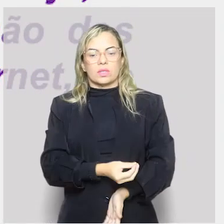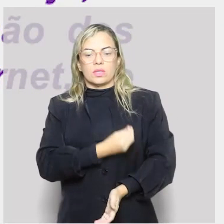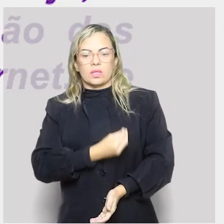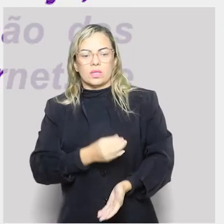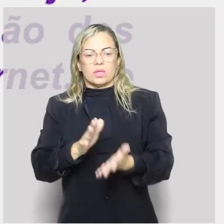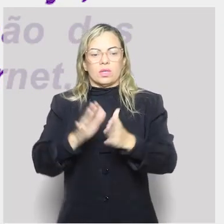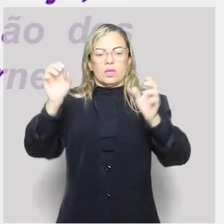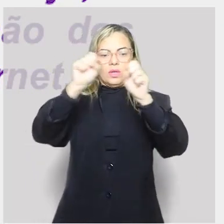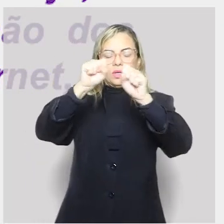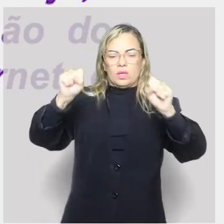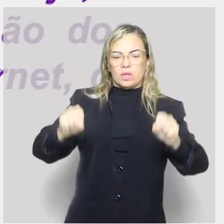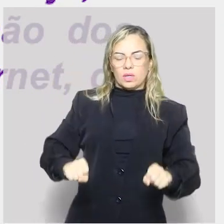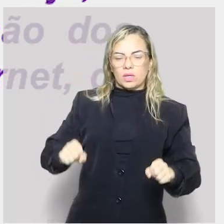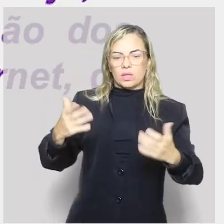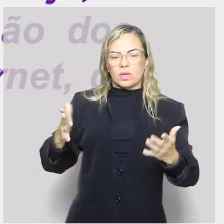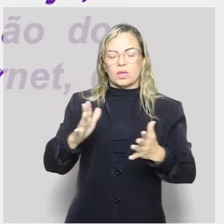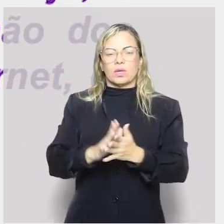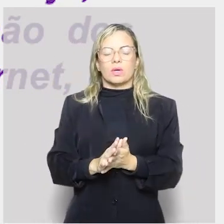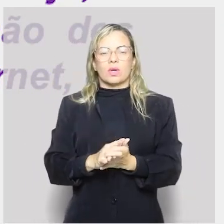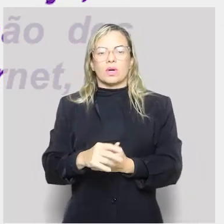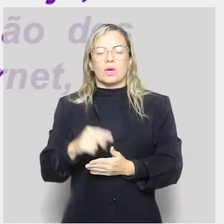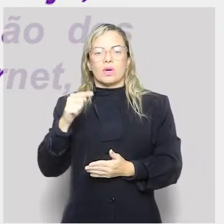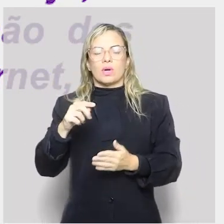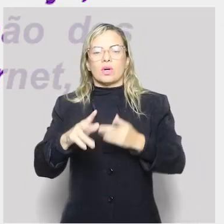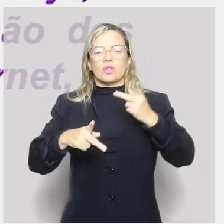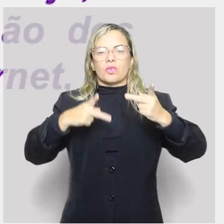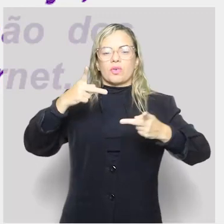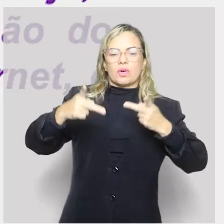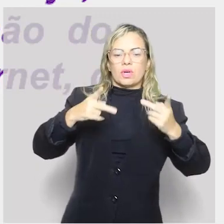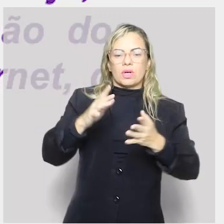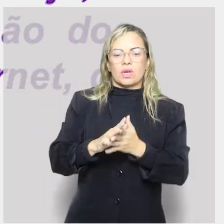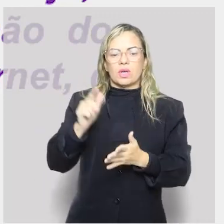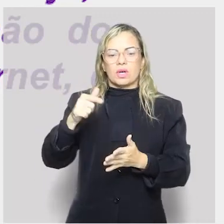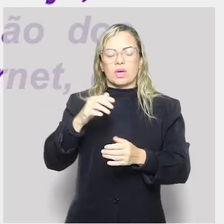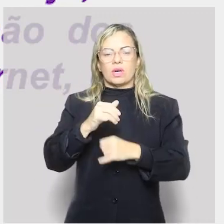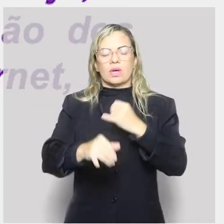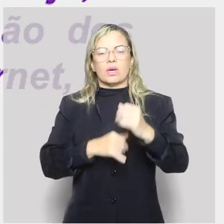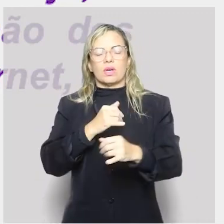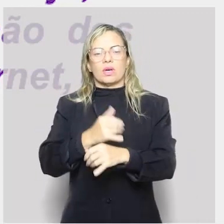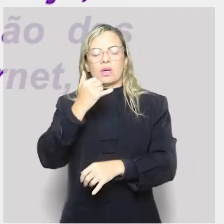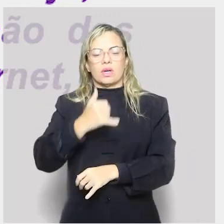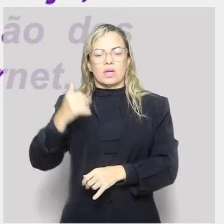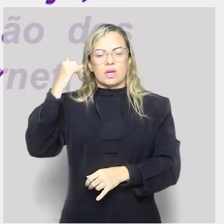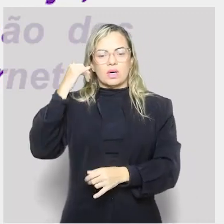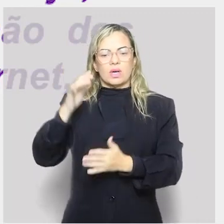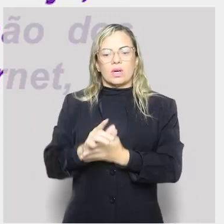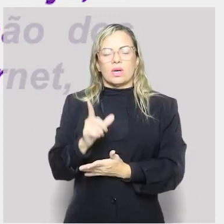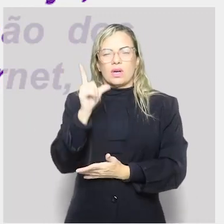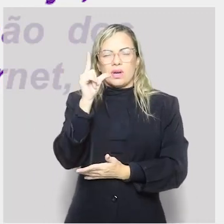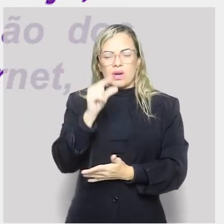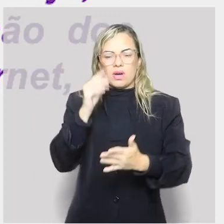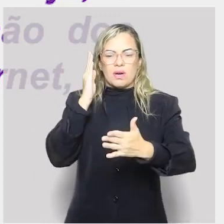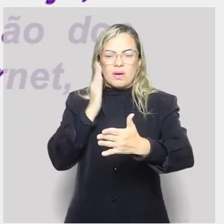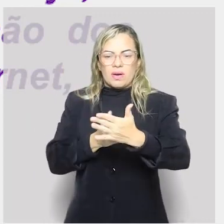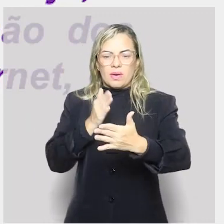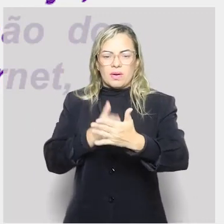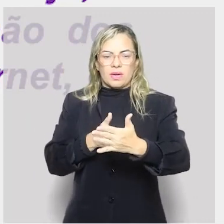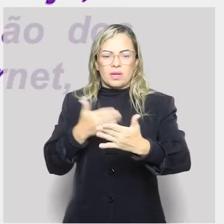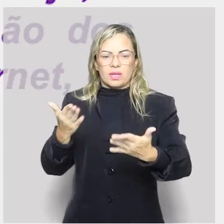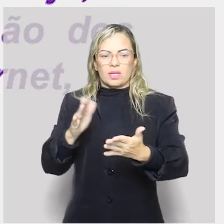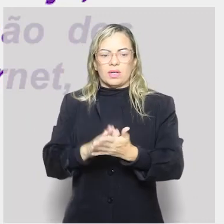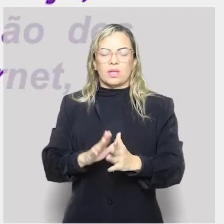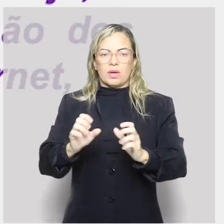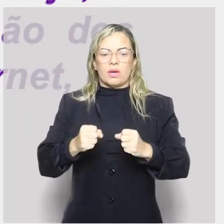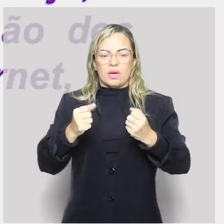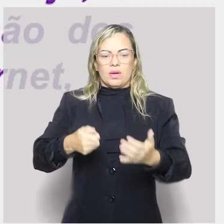digital, se apresenta como uma dificuldade à democratização das telecomunicações. Elemento coesivo, coloquei